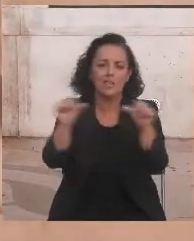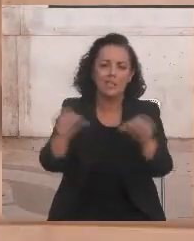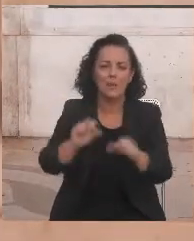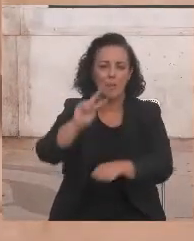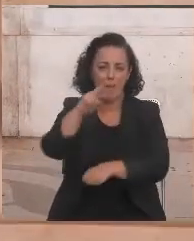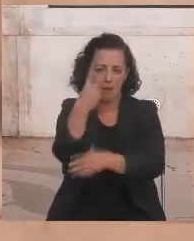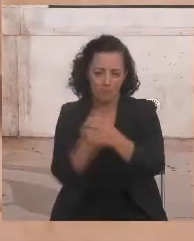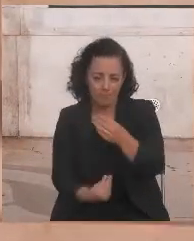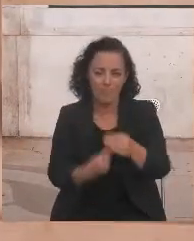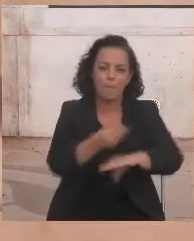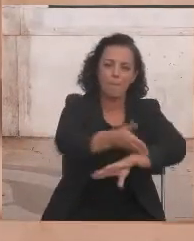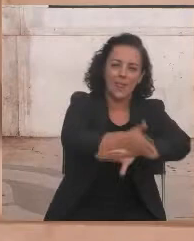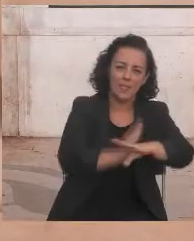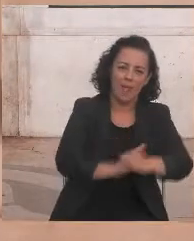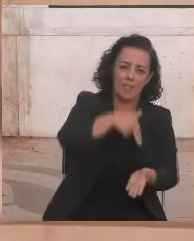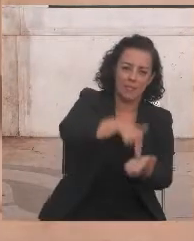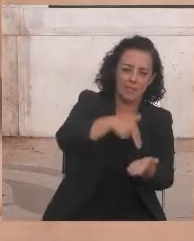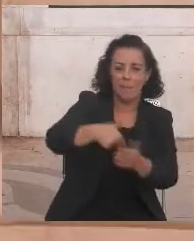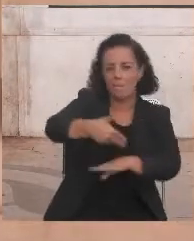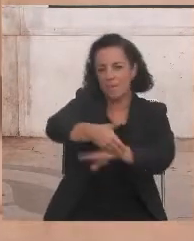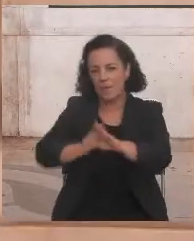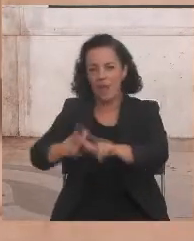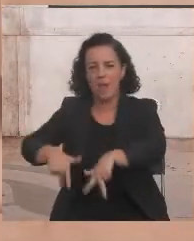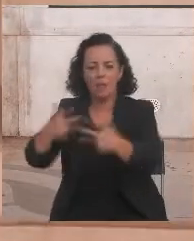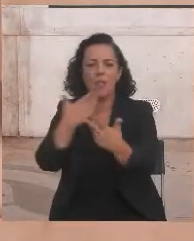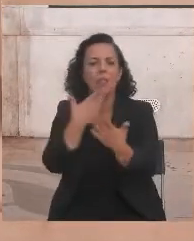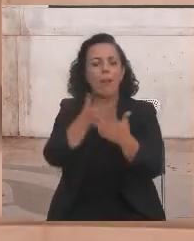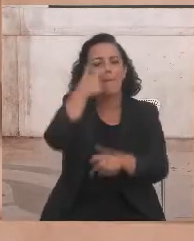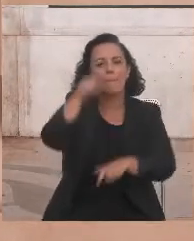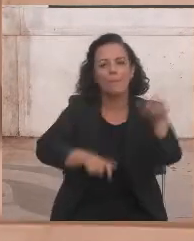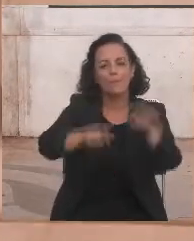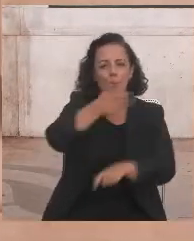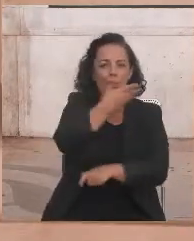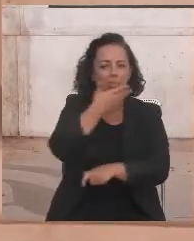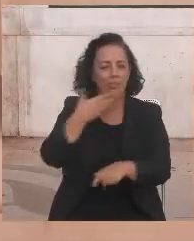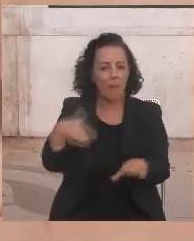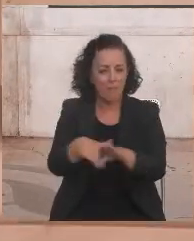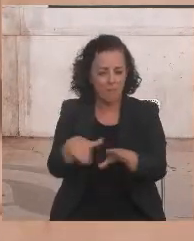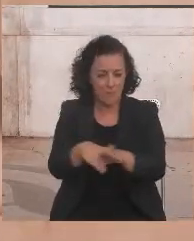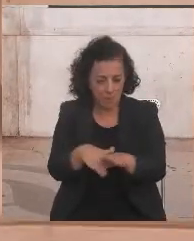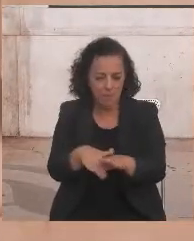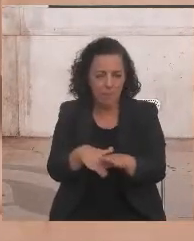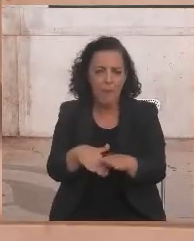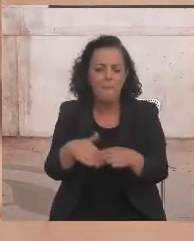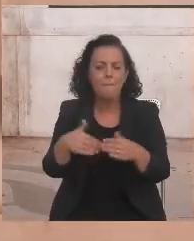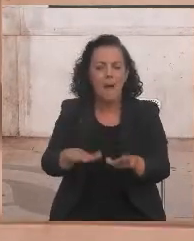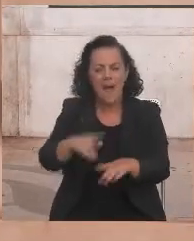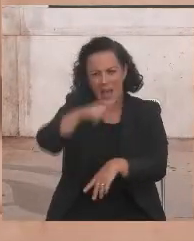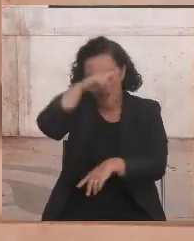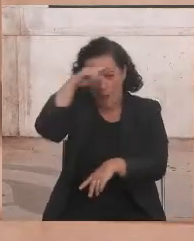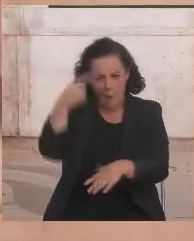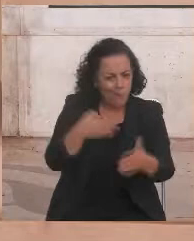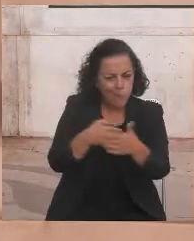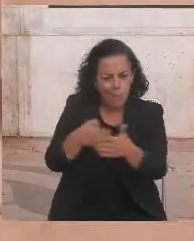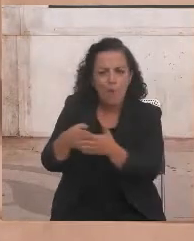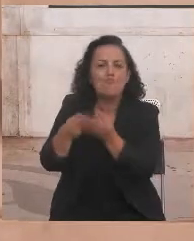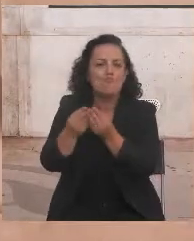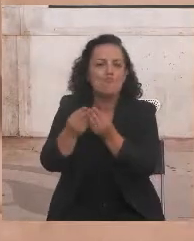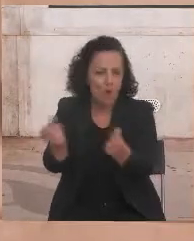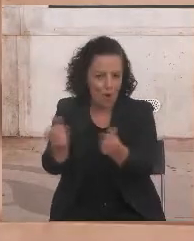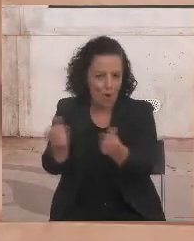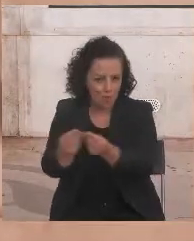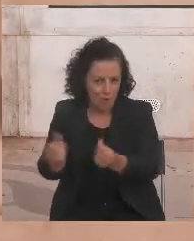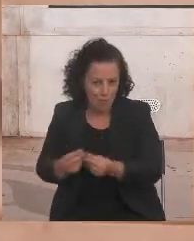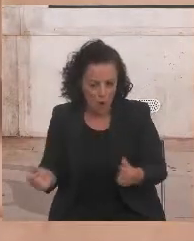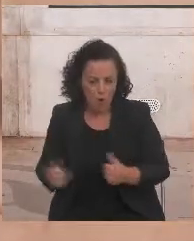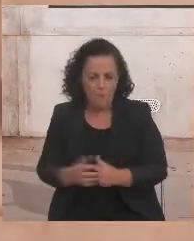por videoconferência, dificultaram a participação dos cidadãos, mas ultrapassámos essas dificuldades.